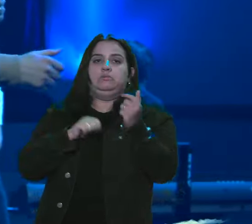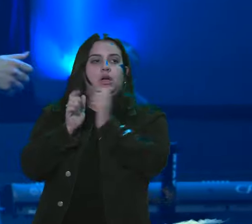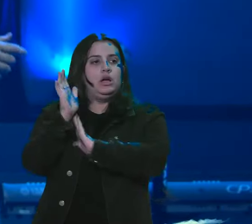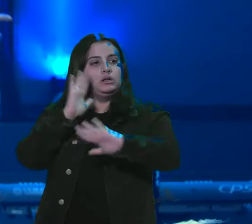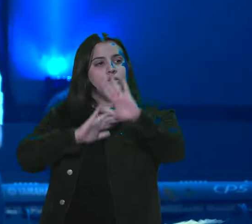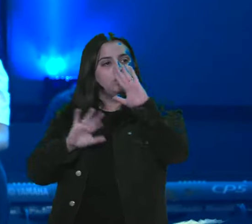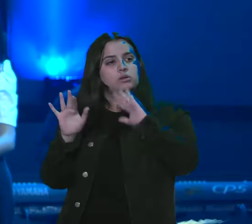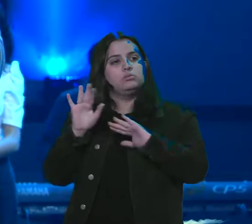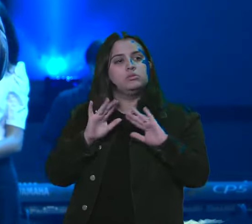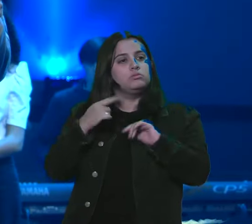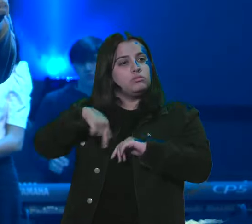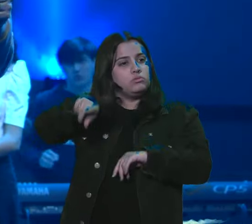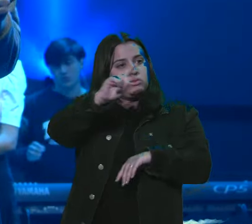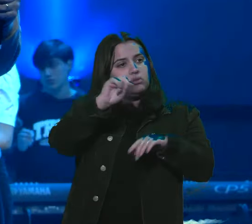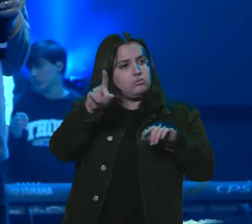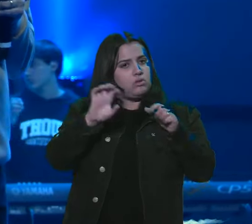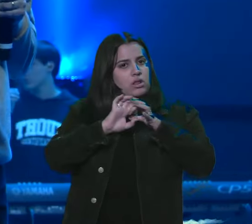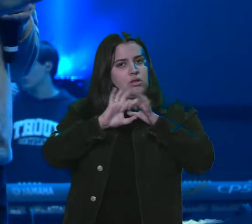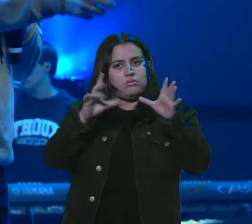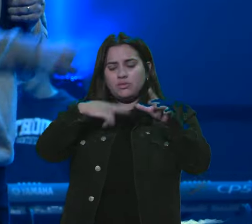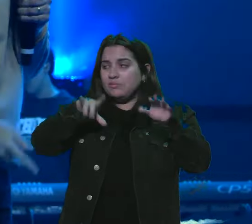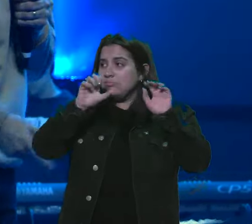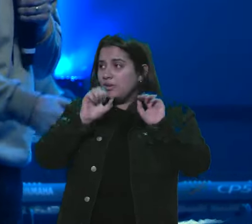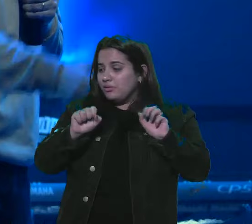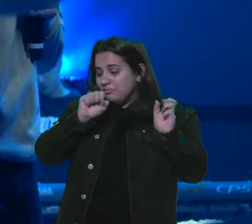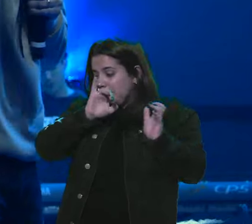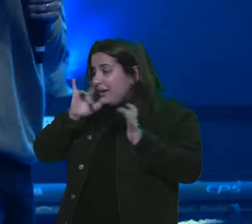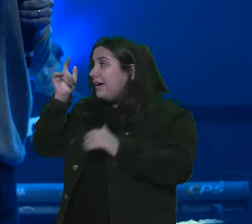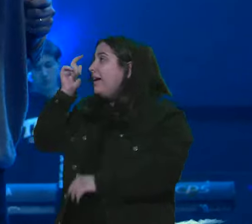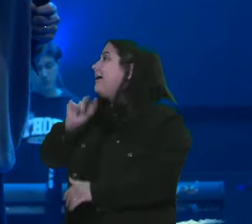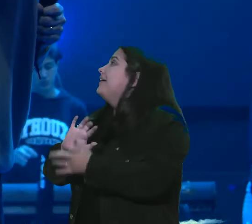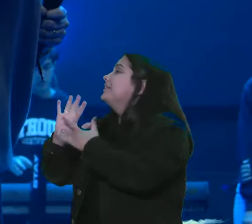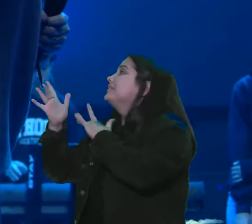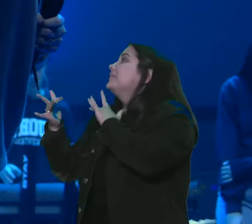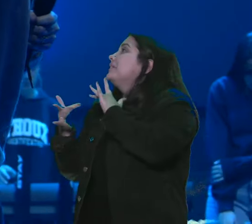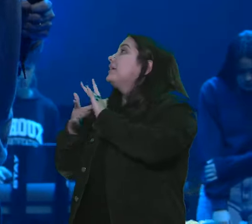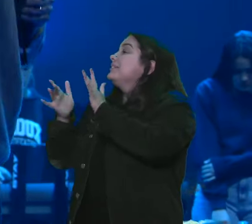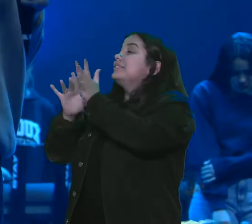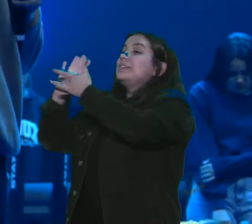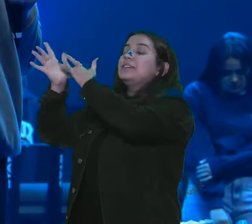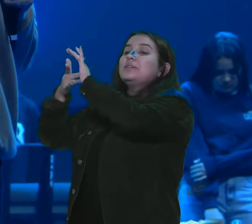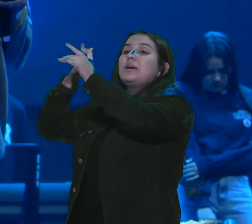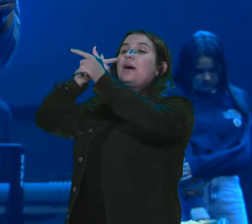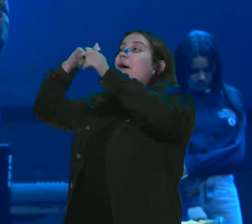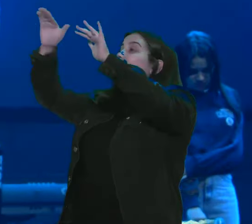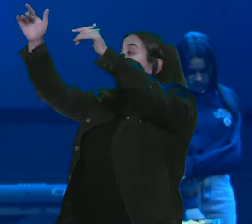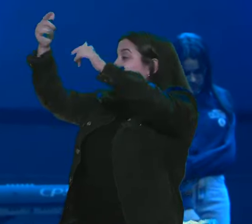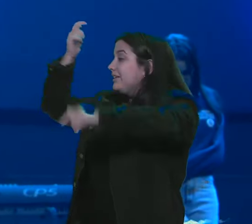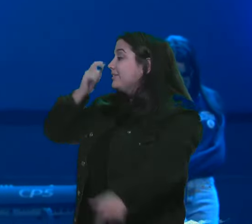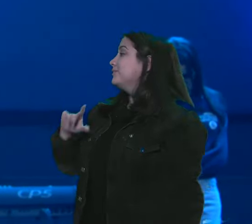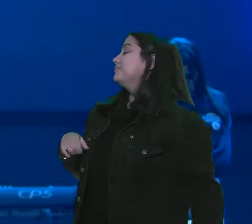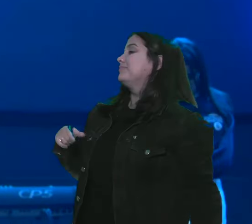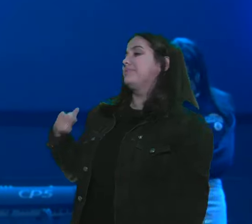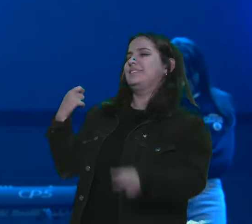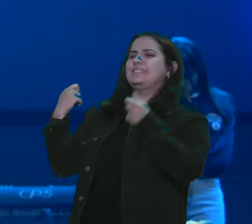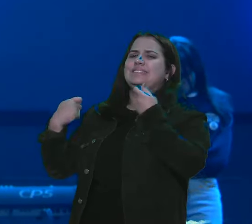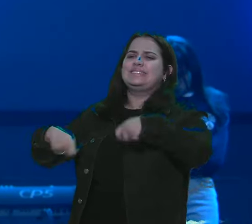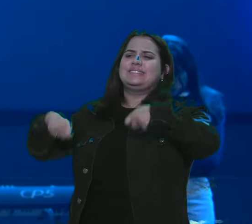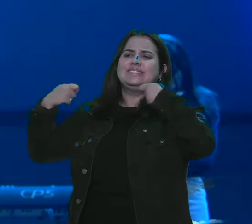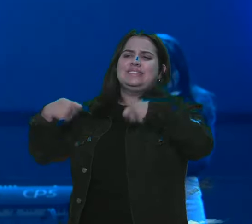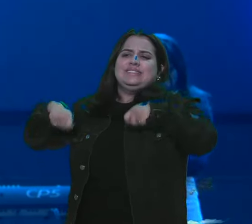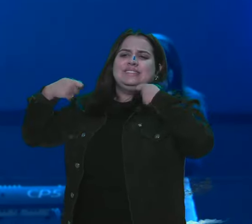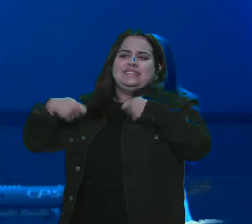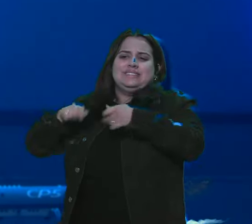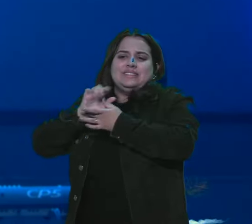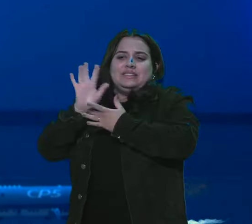essa canção, você pode se jogar aos pés de Jesus e falar: Jesus, ei, eu preciso de ti.